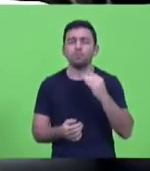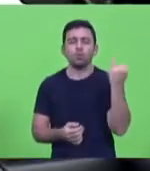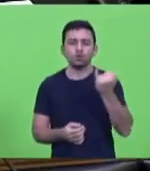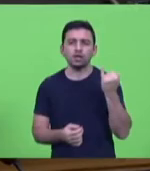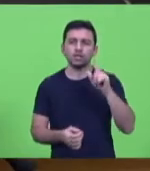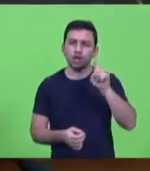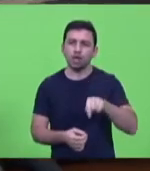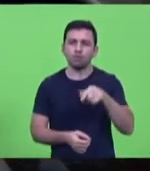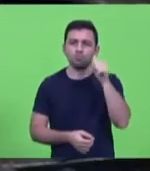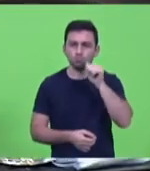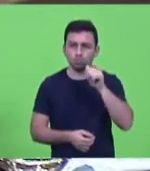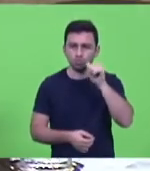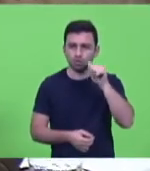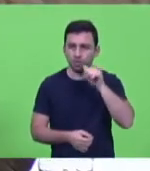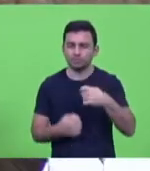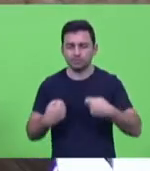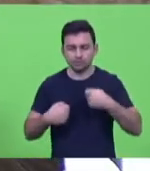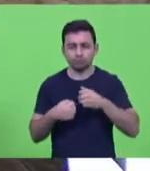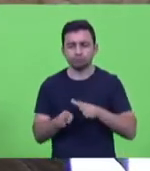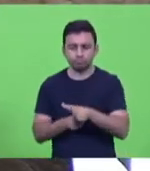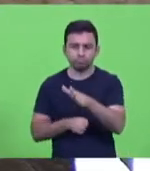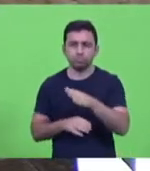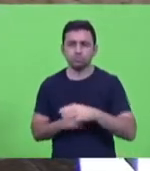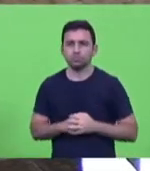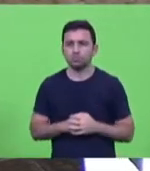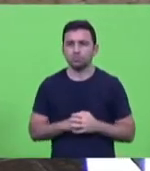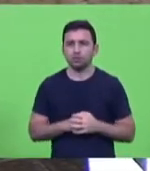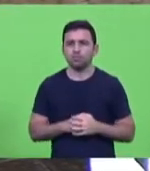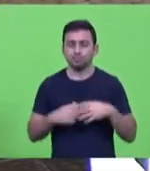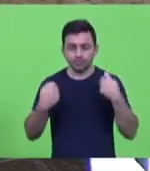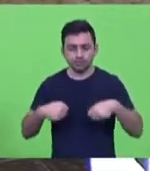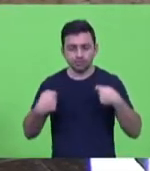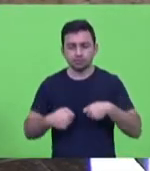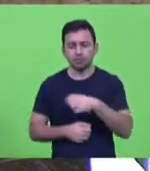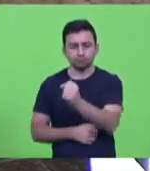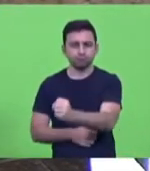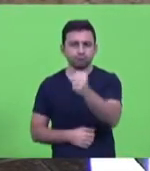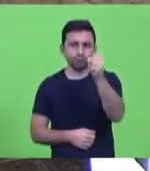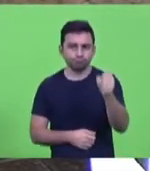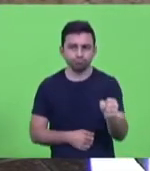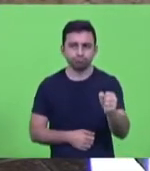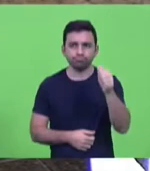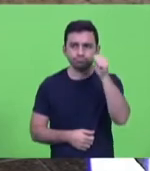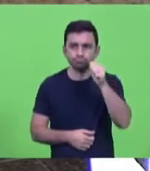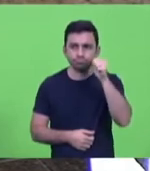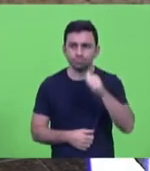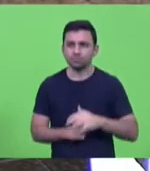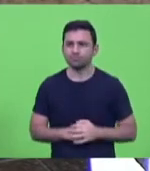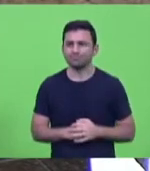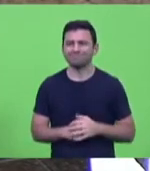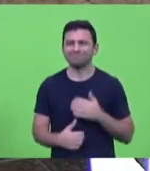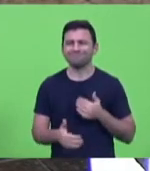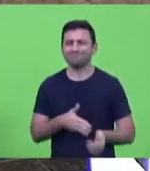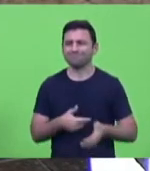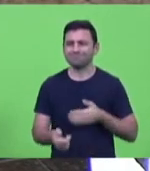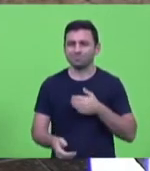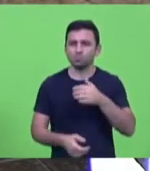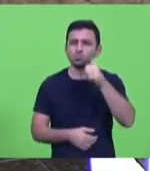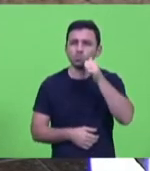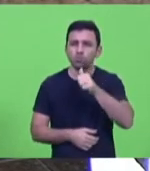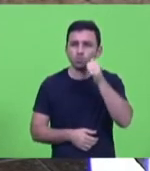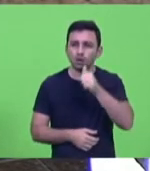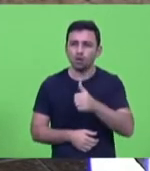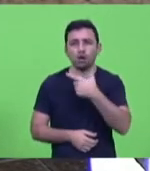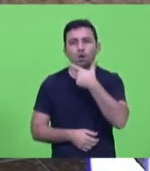Essa é a recomendação. Bote uma mulher, não importa. Pouco importa se é mulher, se